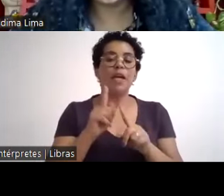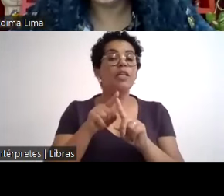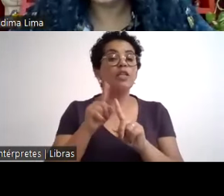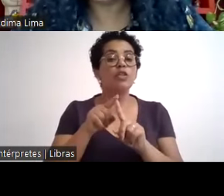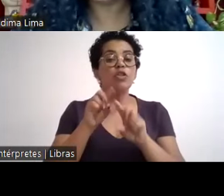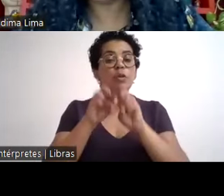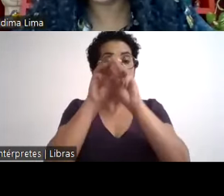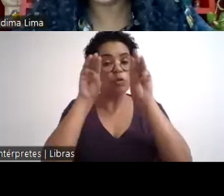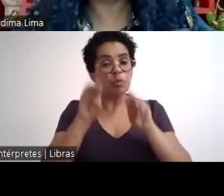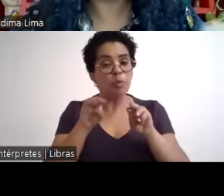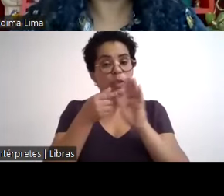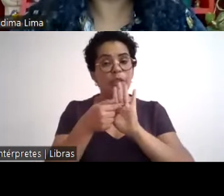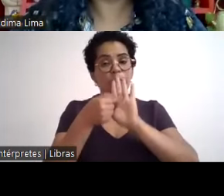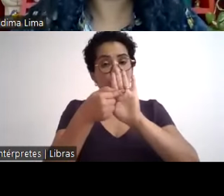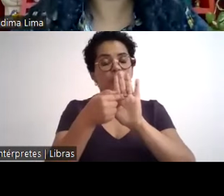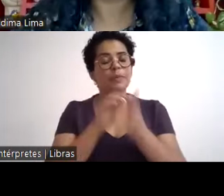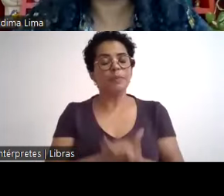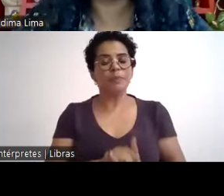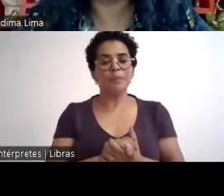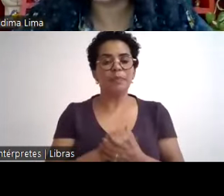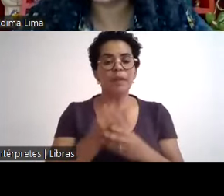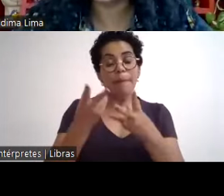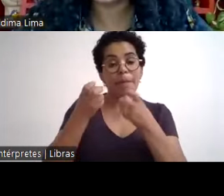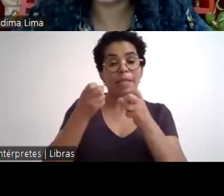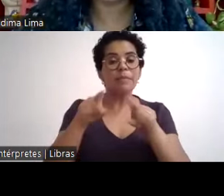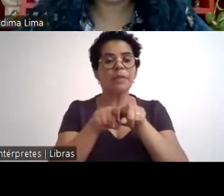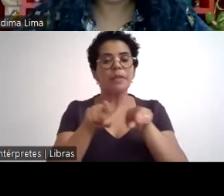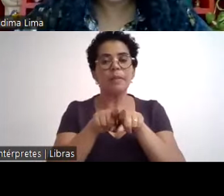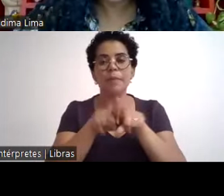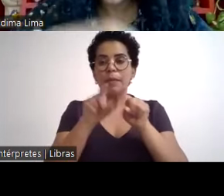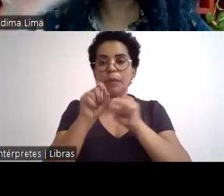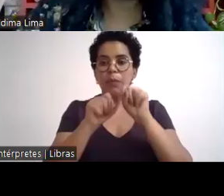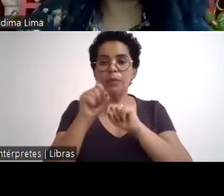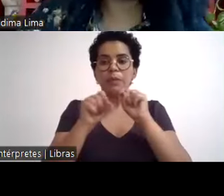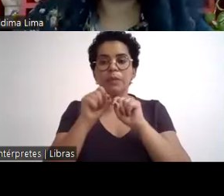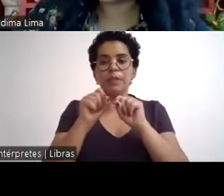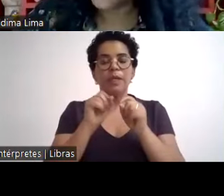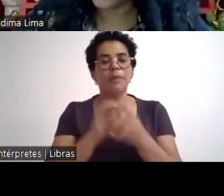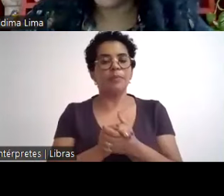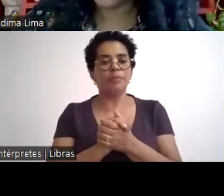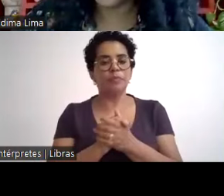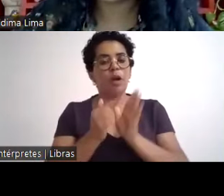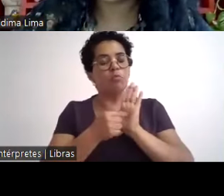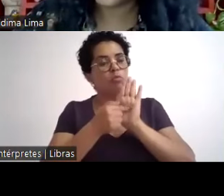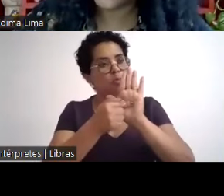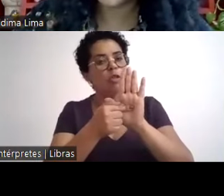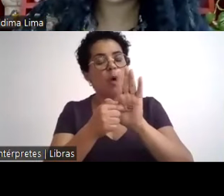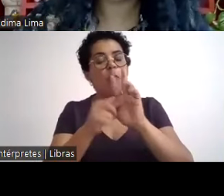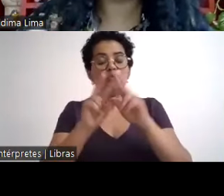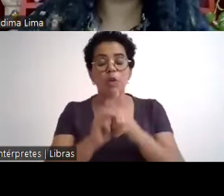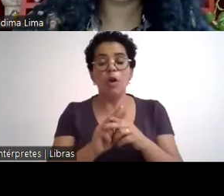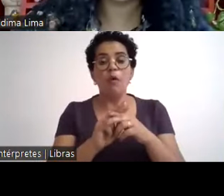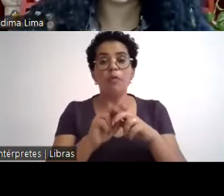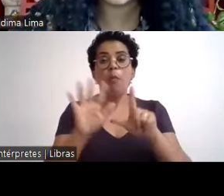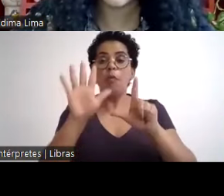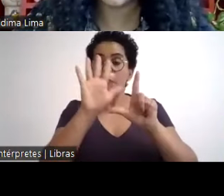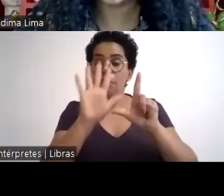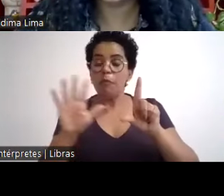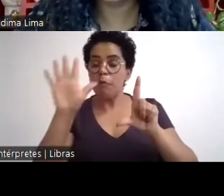e entendi que seria uma exposição virtual, online, onde as pessoas